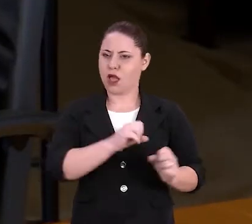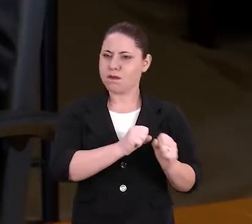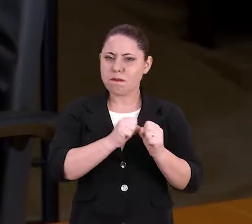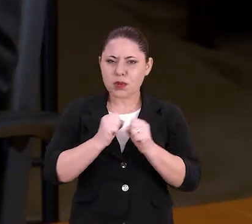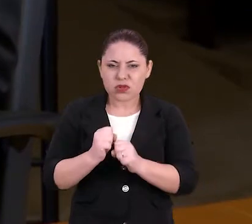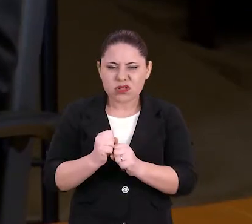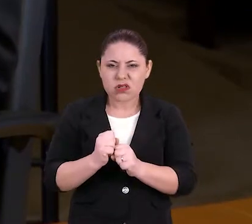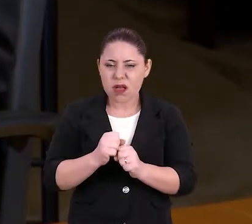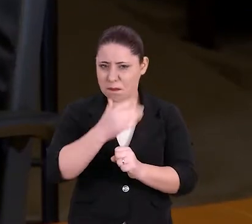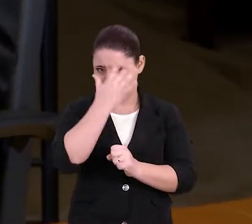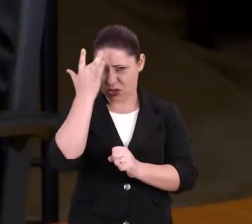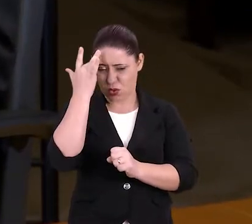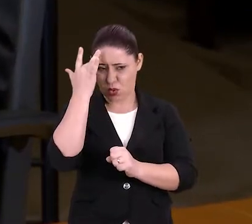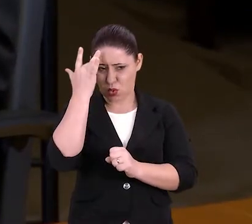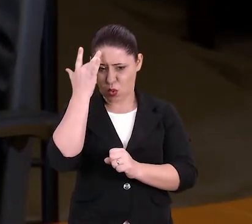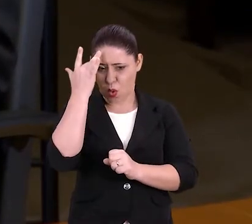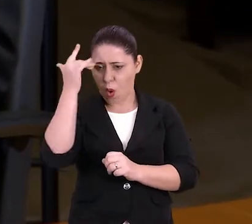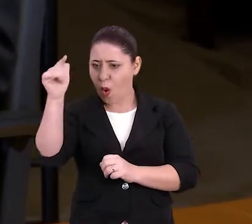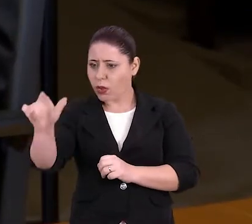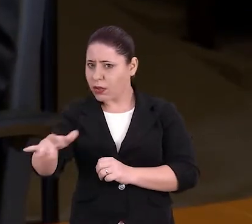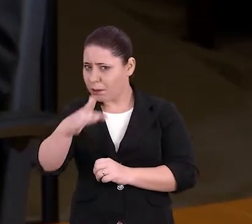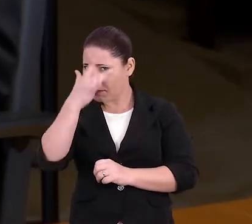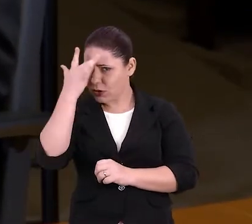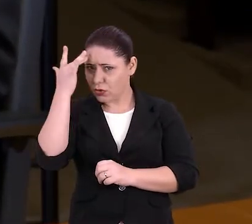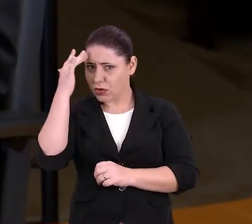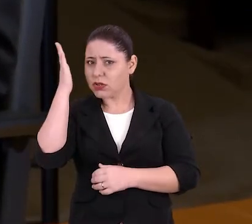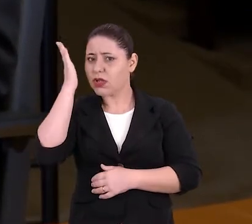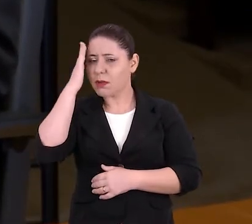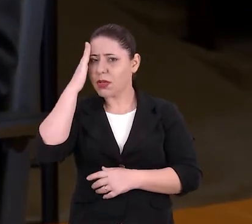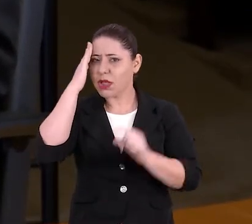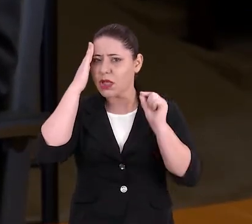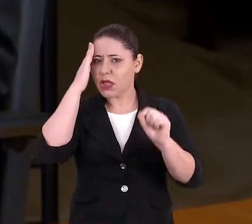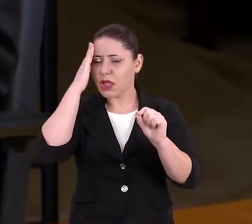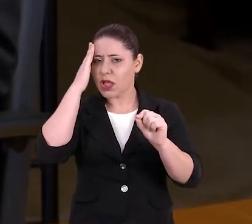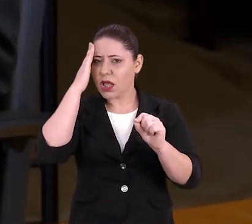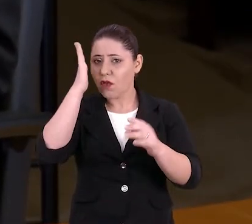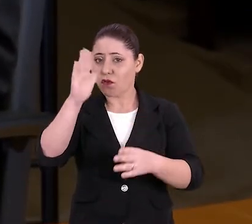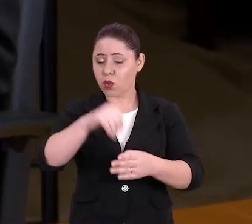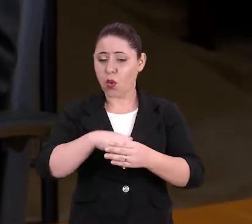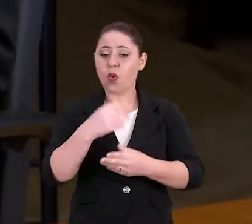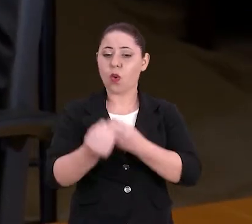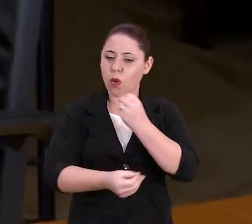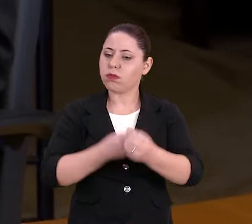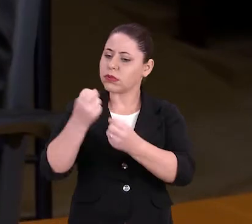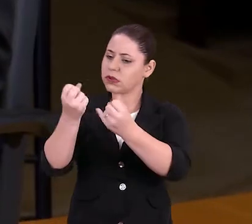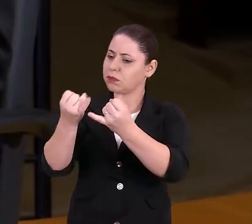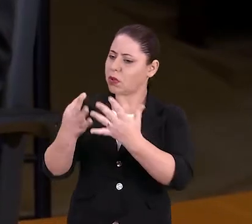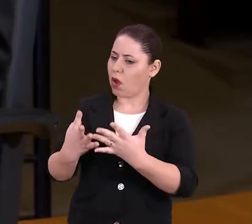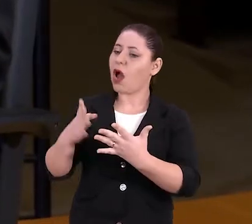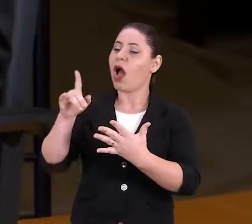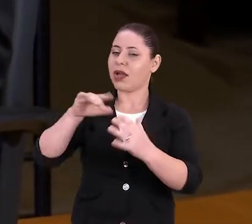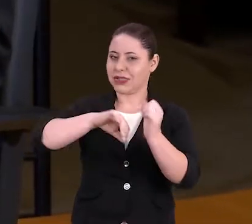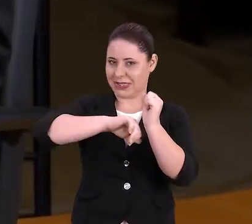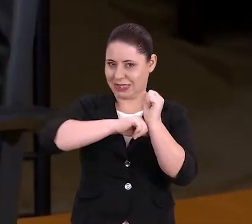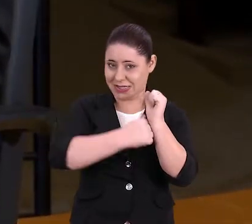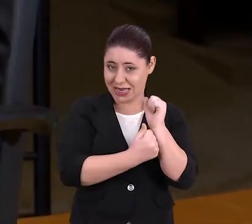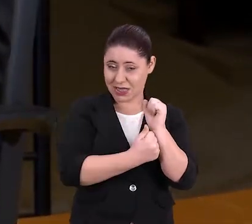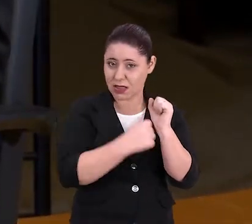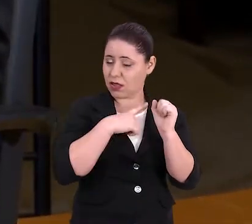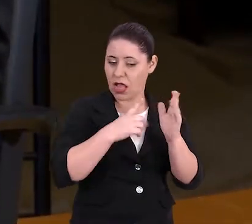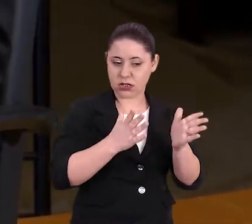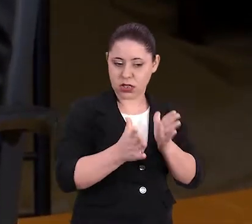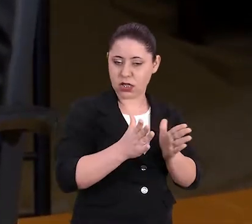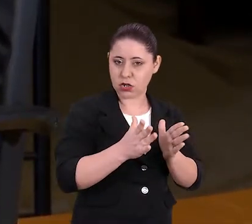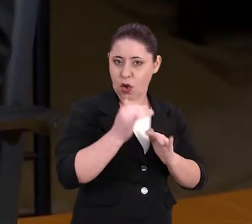impossível alguém, além do eleitor, saber em quem ele votou, porque realmente, como você acabou de falar, o voto é secreto e só ele tem